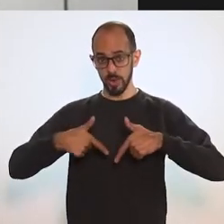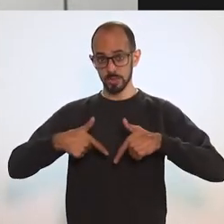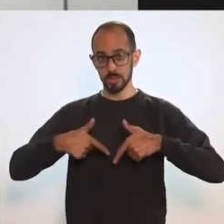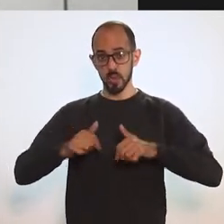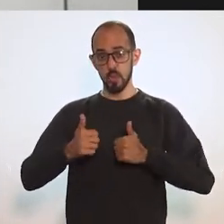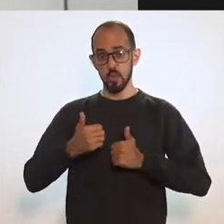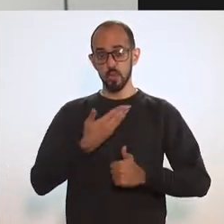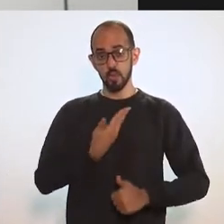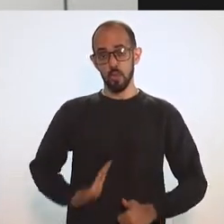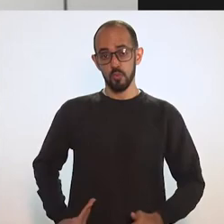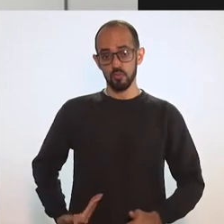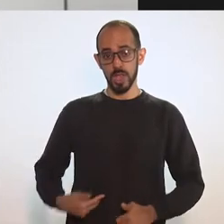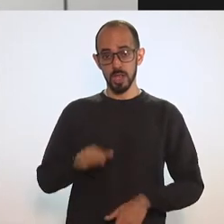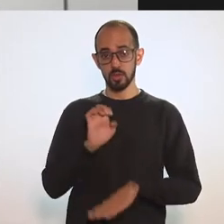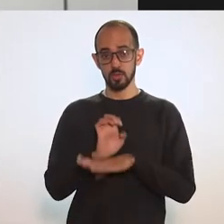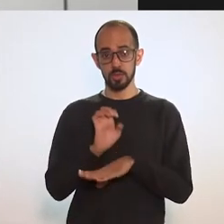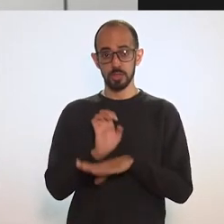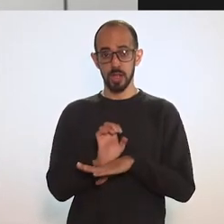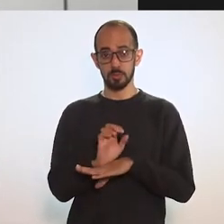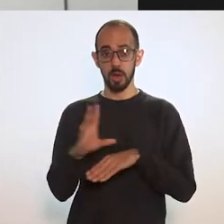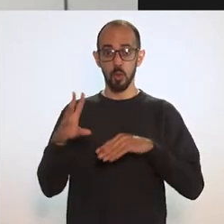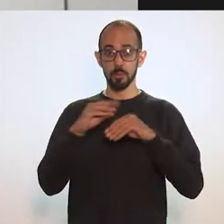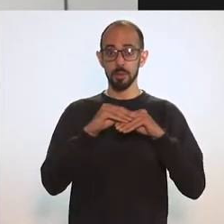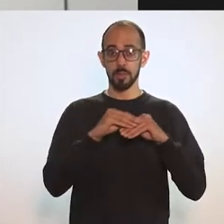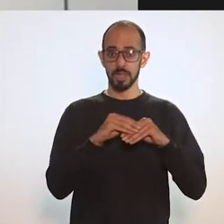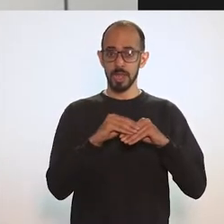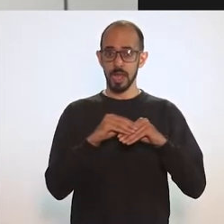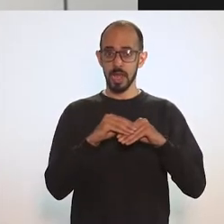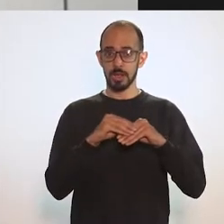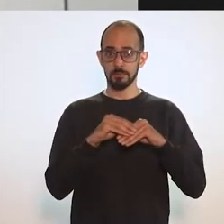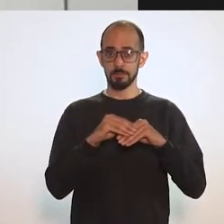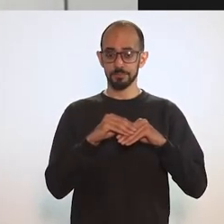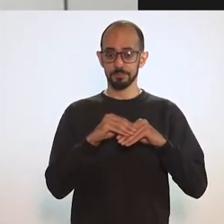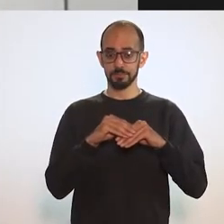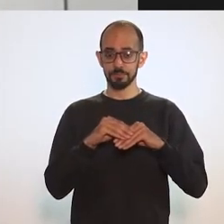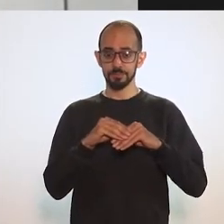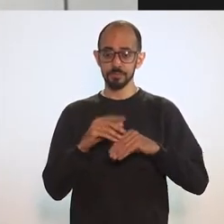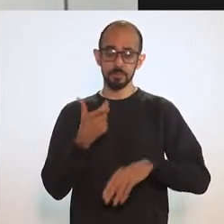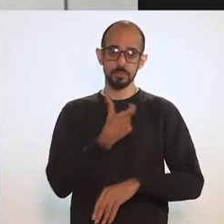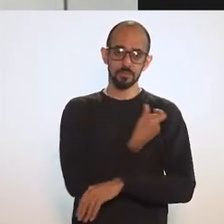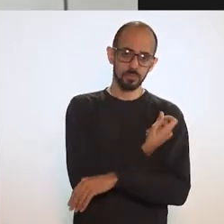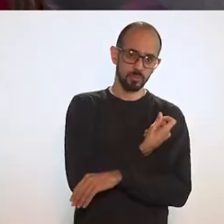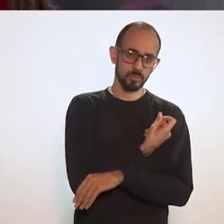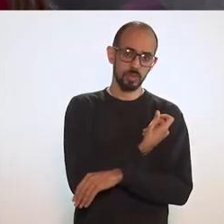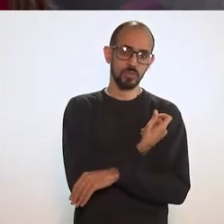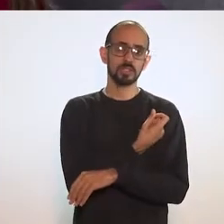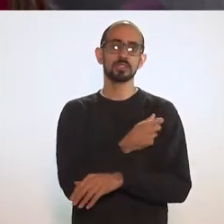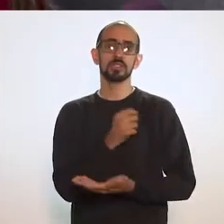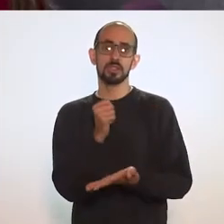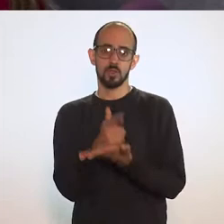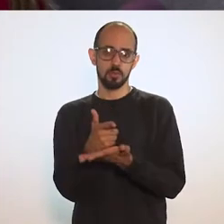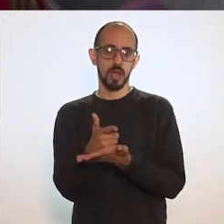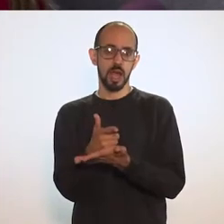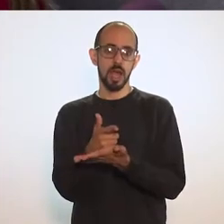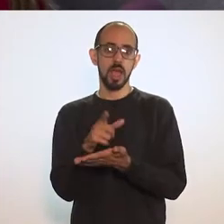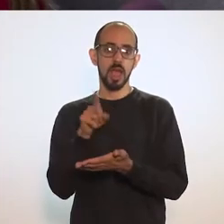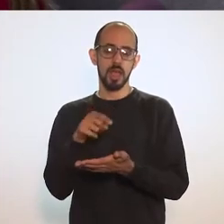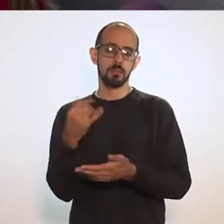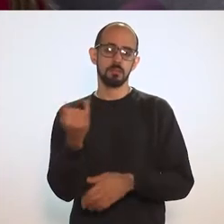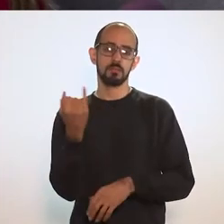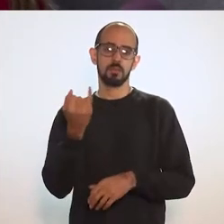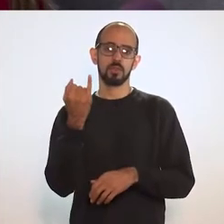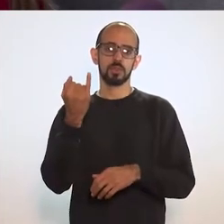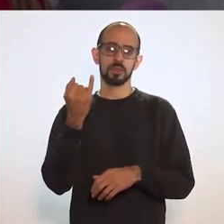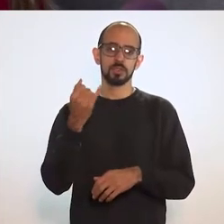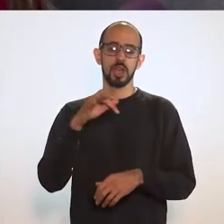para complementar aquilo que o governo federal está conseguindo assimilar é fundamental. O exemplo mais evidente